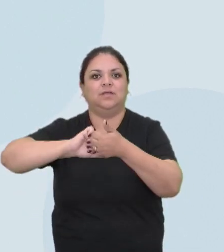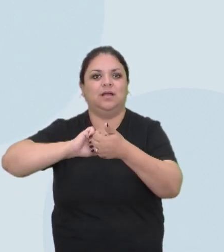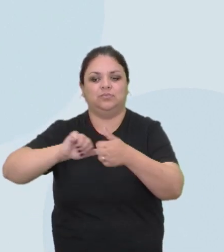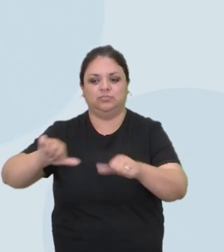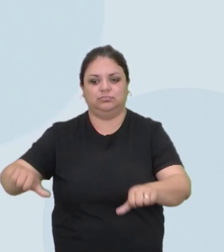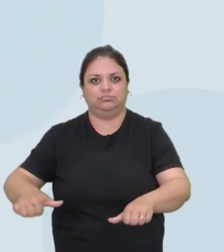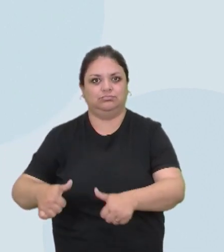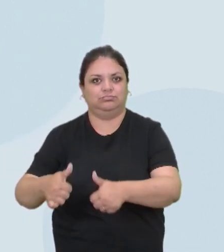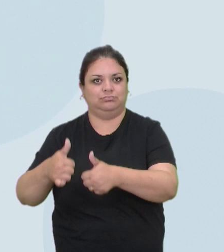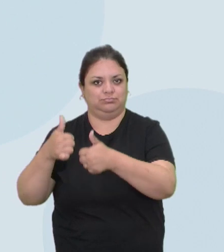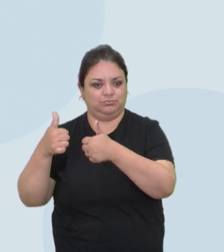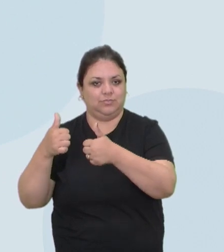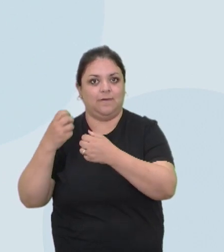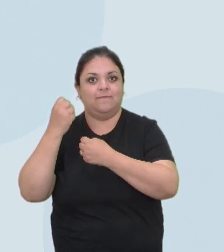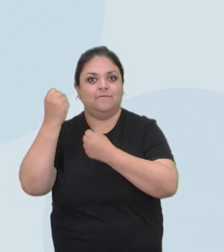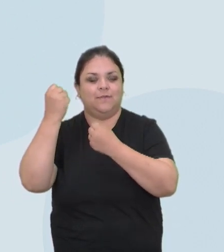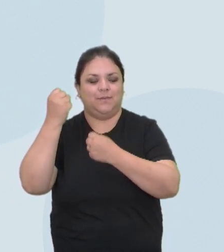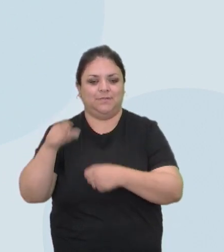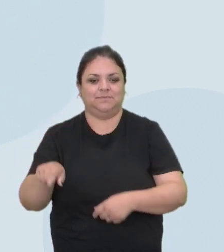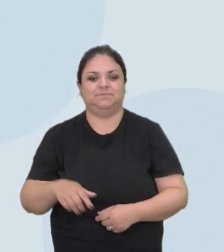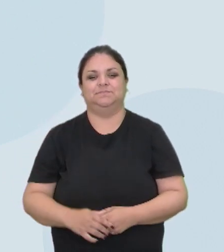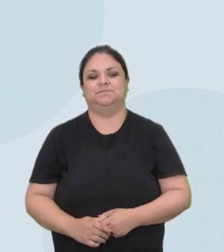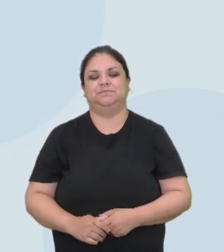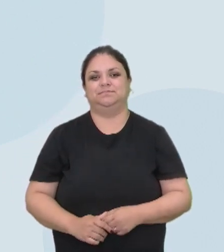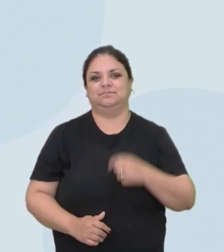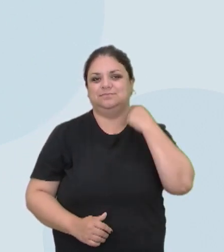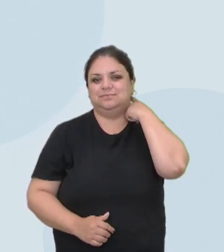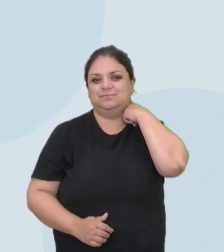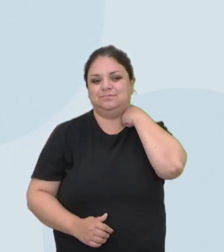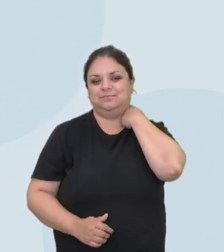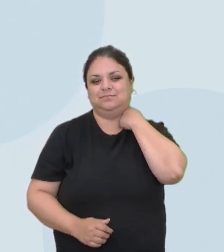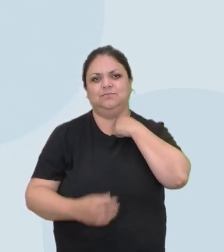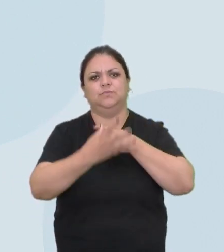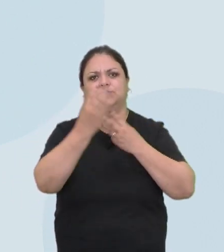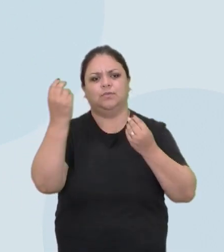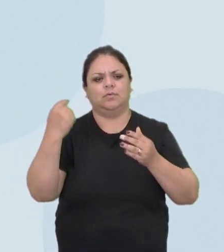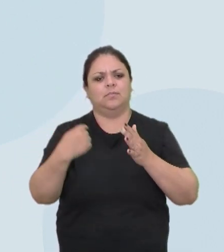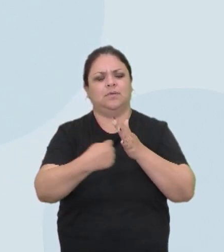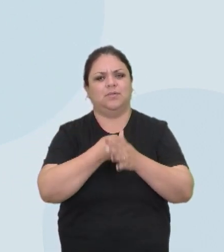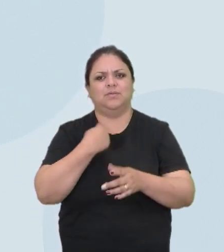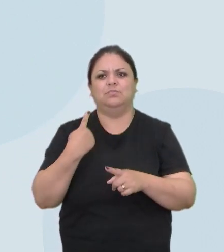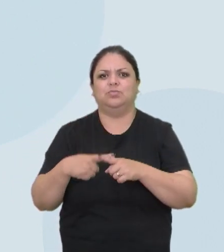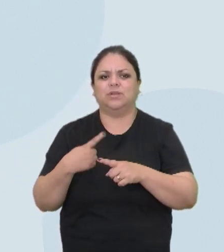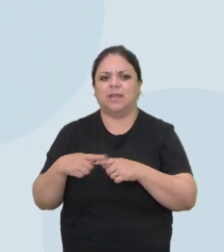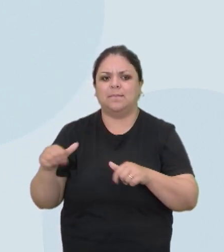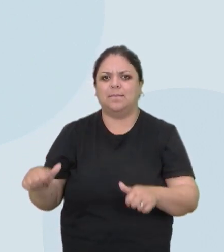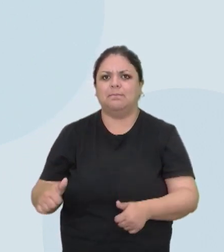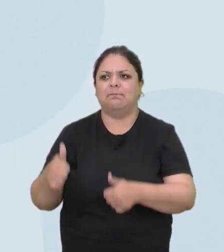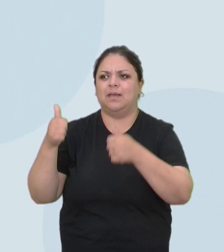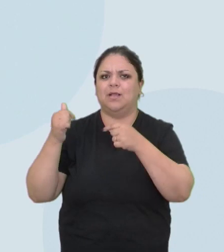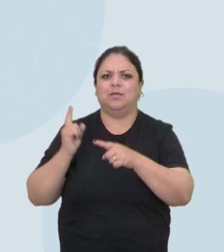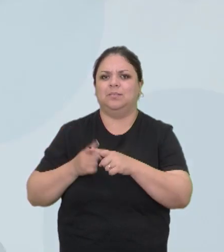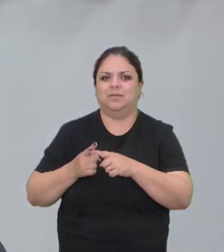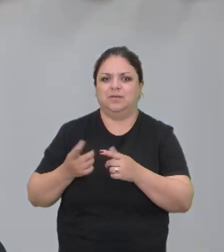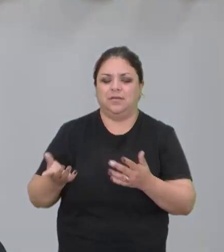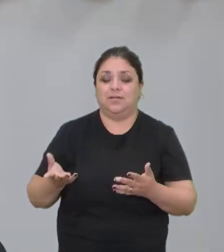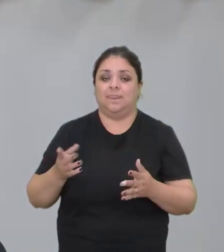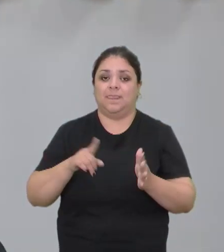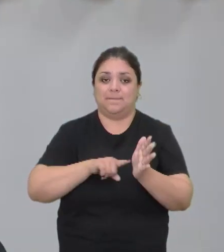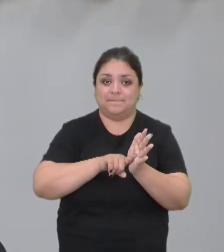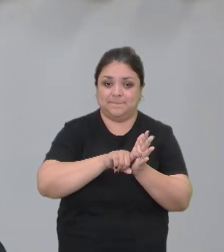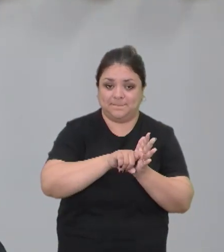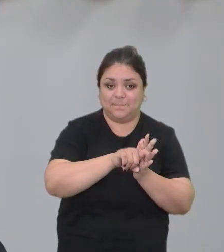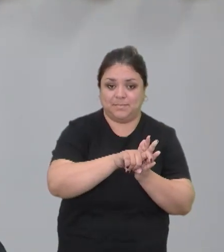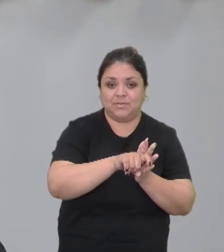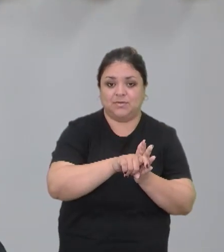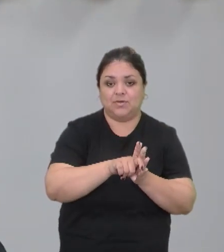é formado. Muitos me perguntam por que melhora a qualidade do composto orgânico? Porque as minhocas, elas vão fazer